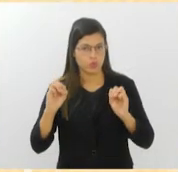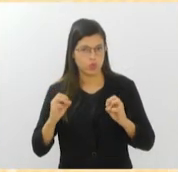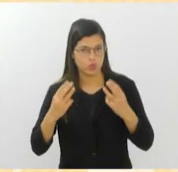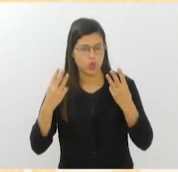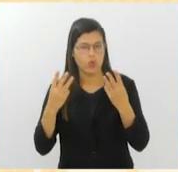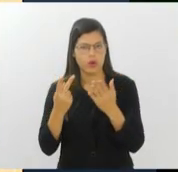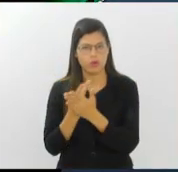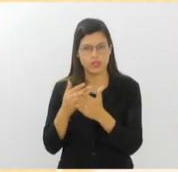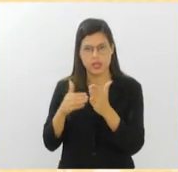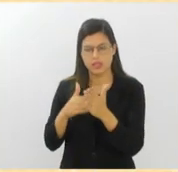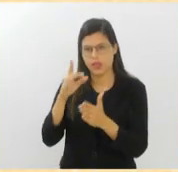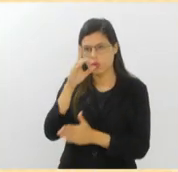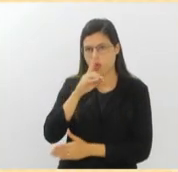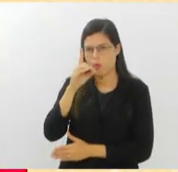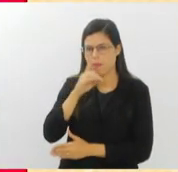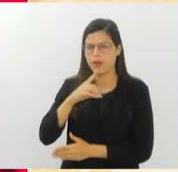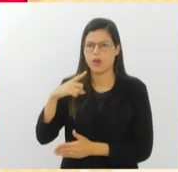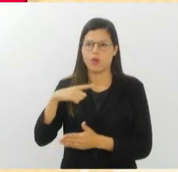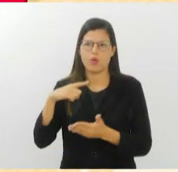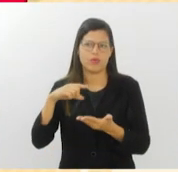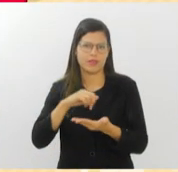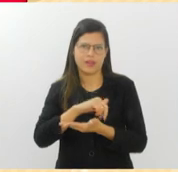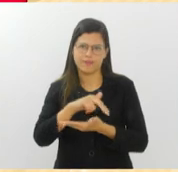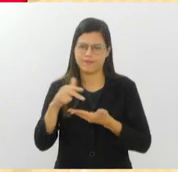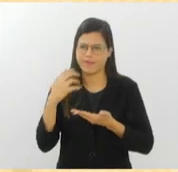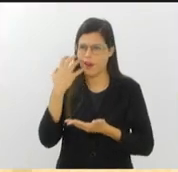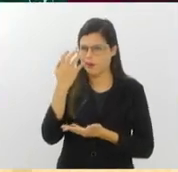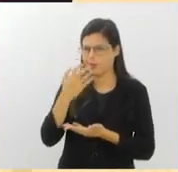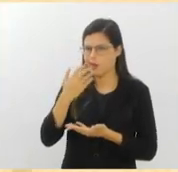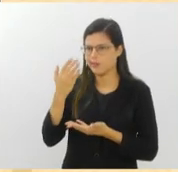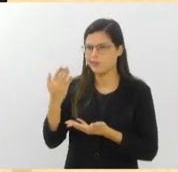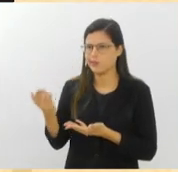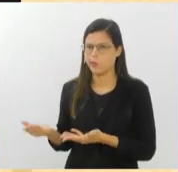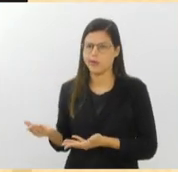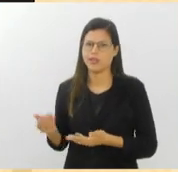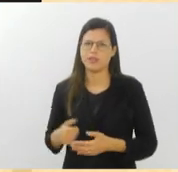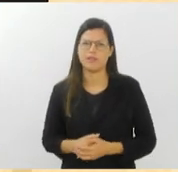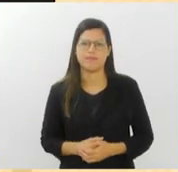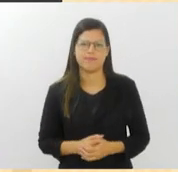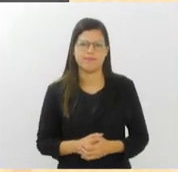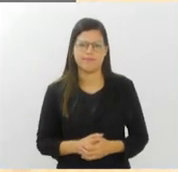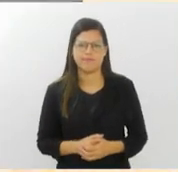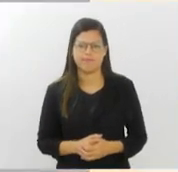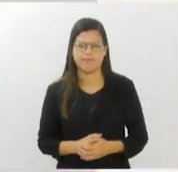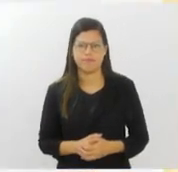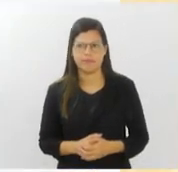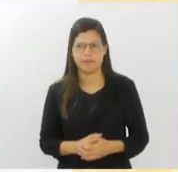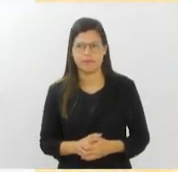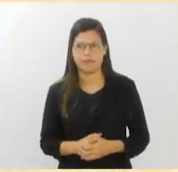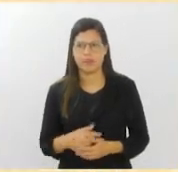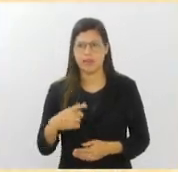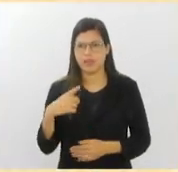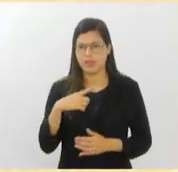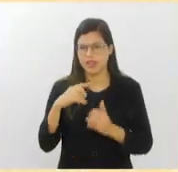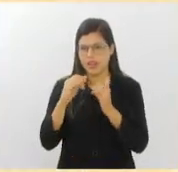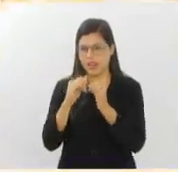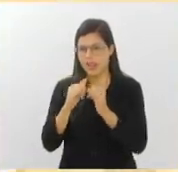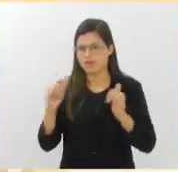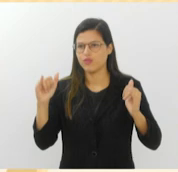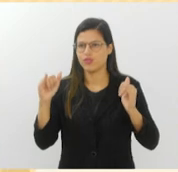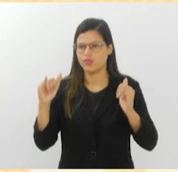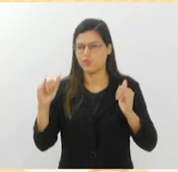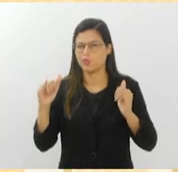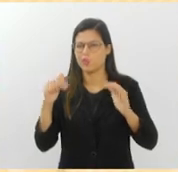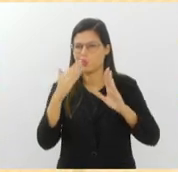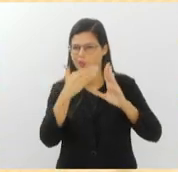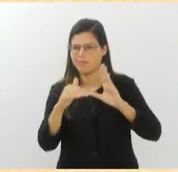cidade recebe os cantores Felipe Rett, Mari Fernandes, Tiaguinho e muito mais. E tem recado dos artistas. 7